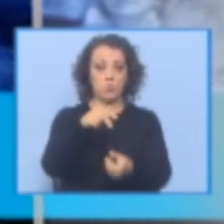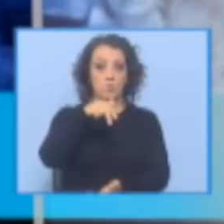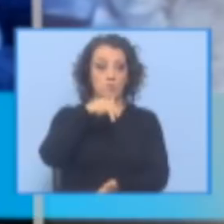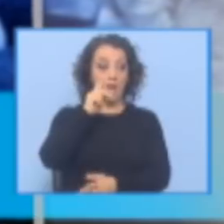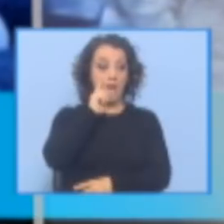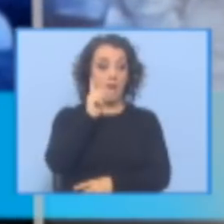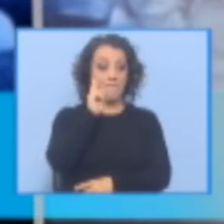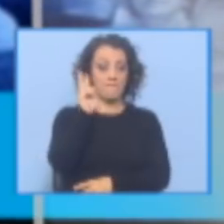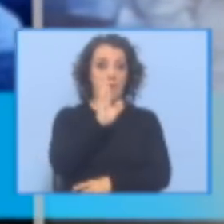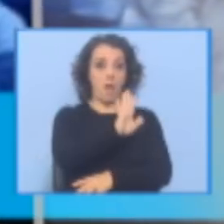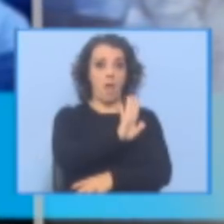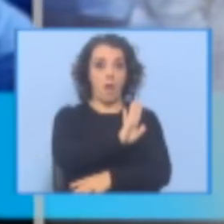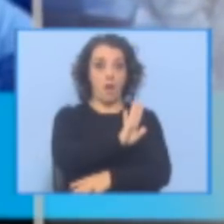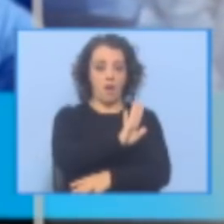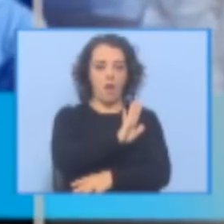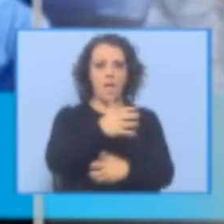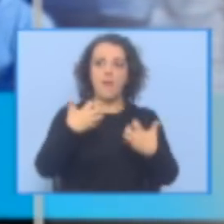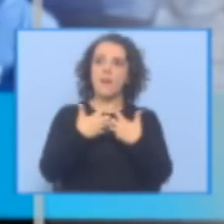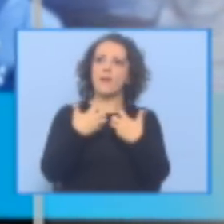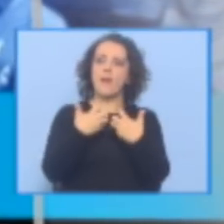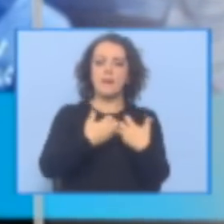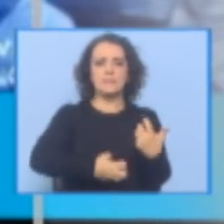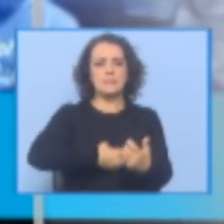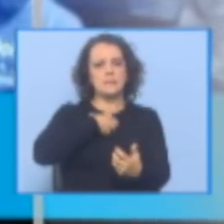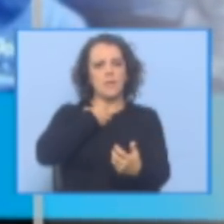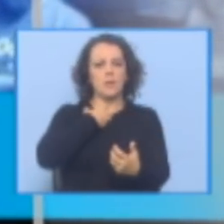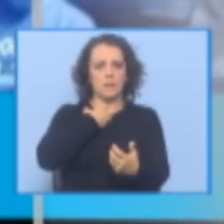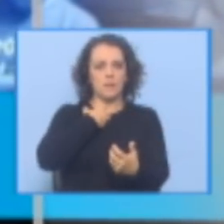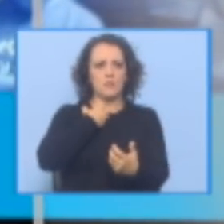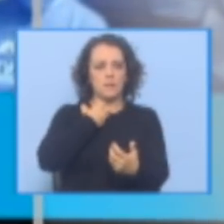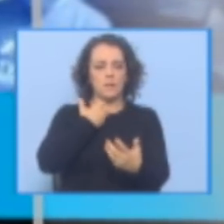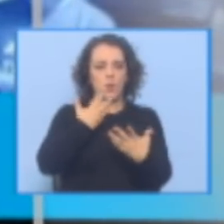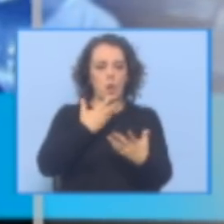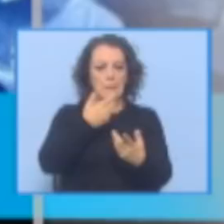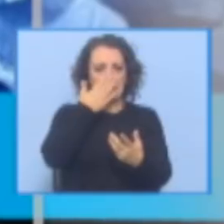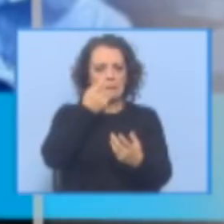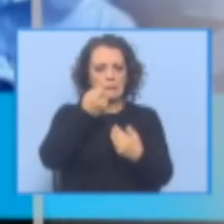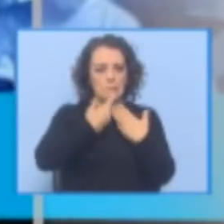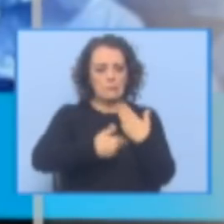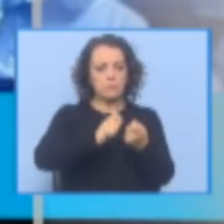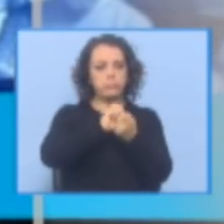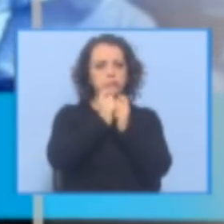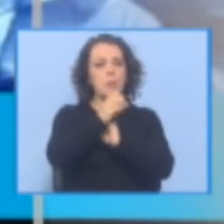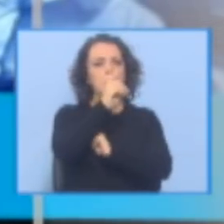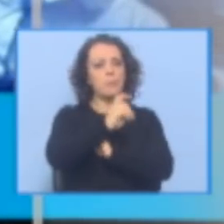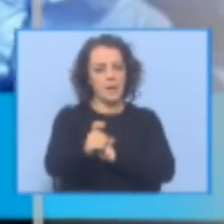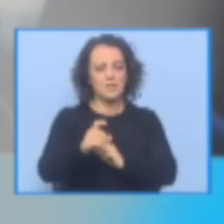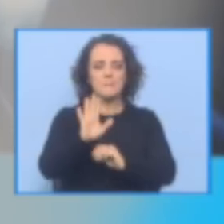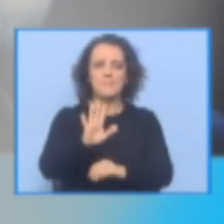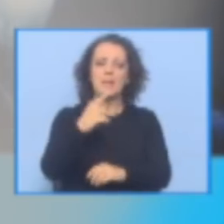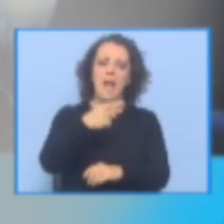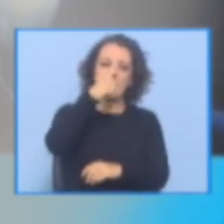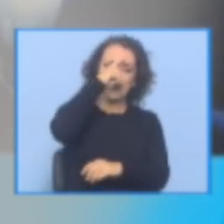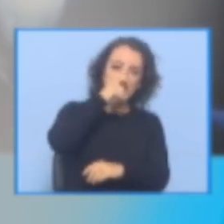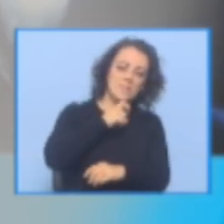verdadeira guerra e finalmente começa a dar caminhos no sentido da paz. Entre os vícios e as virtudes